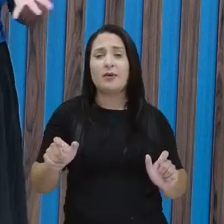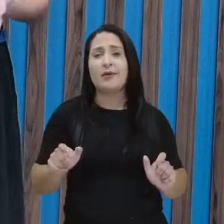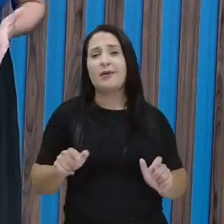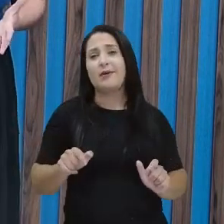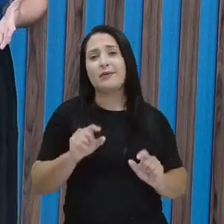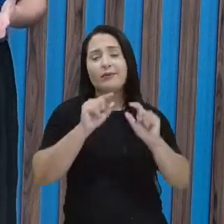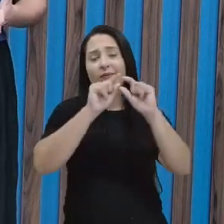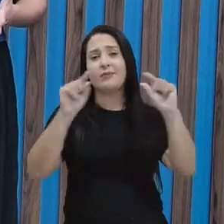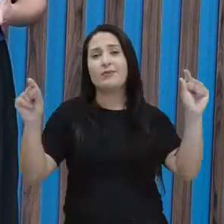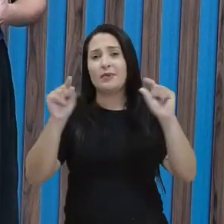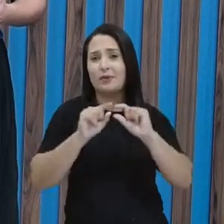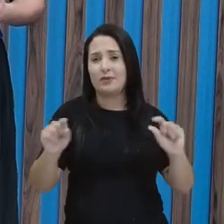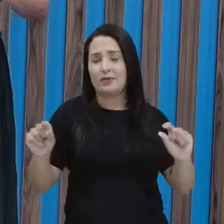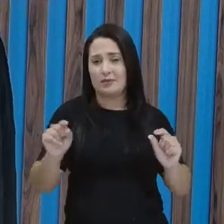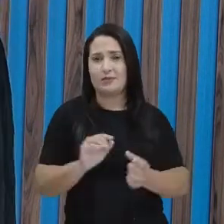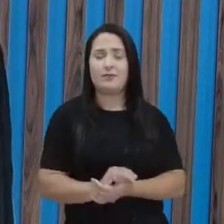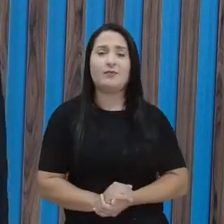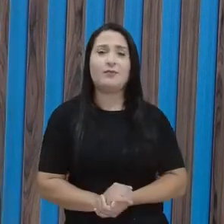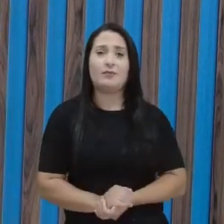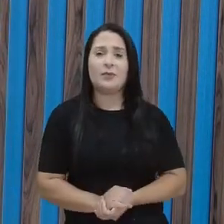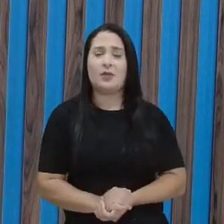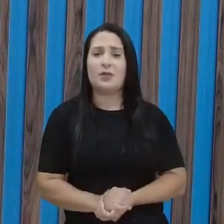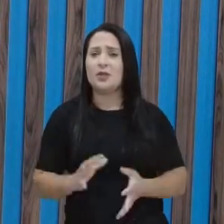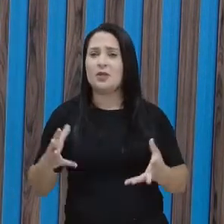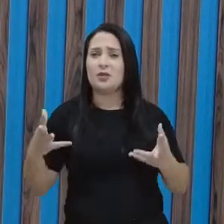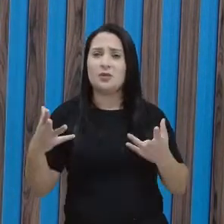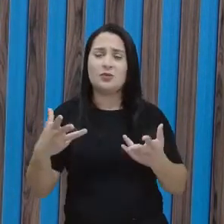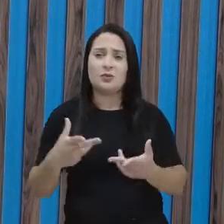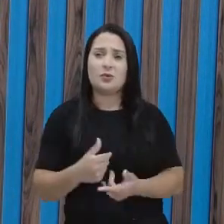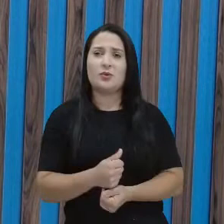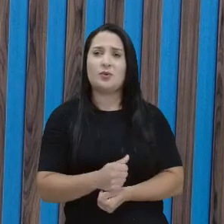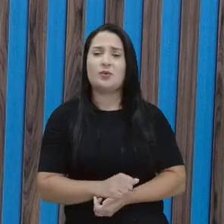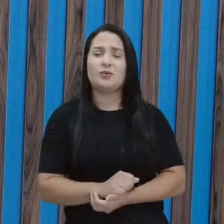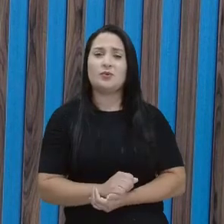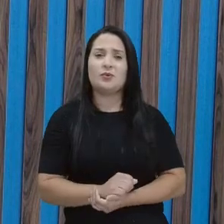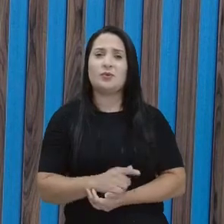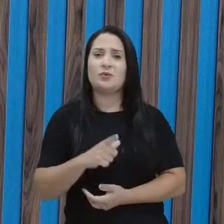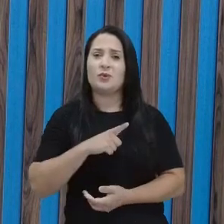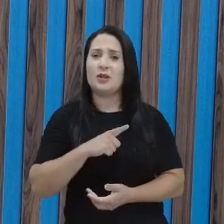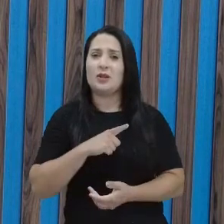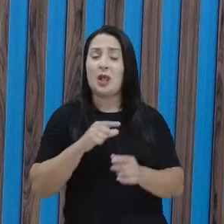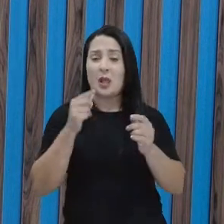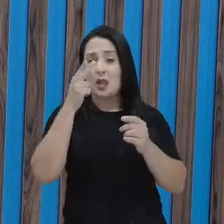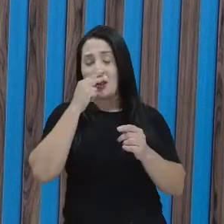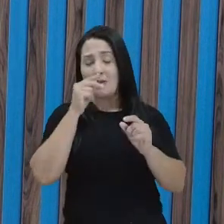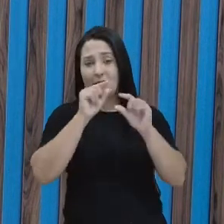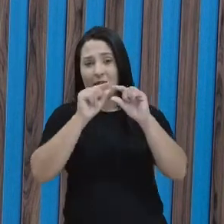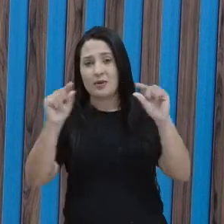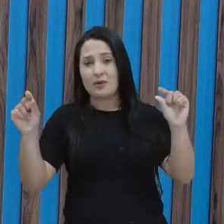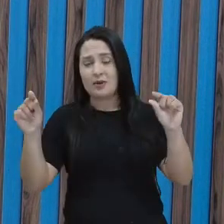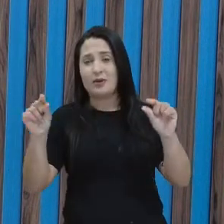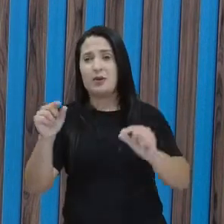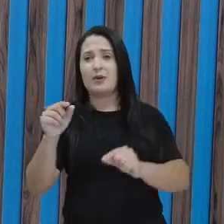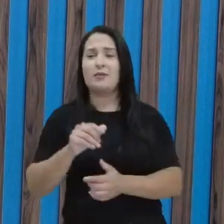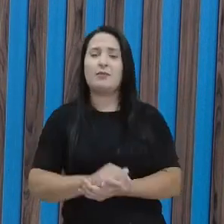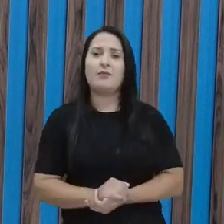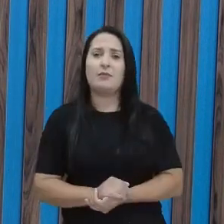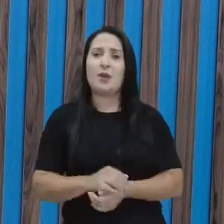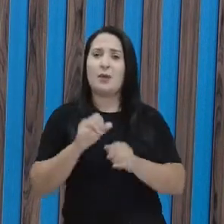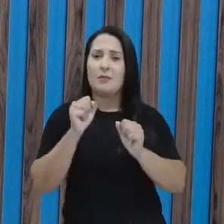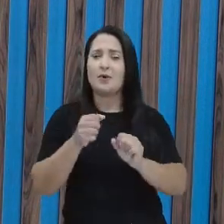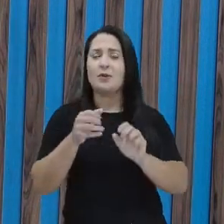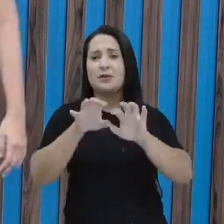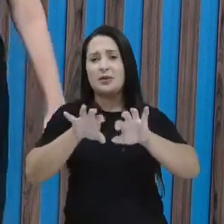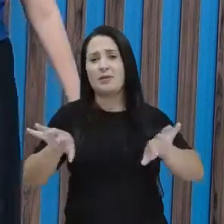da oração. Então, todos esses aqui são sujeitos da mesma oração. Portanto, eles podem ser separados